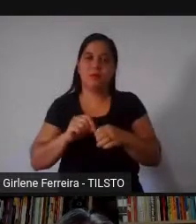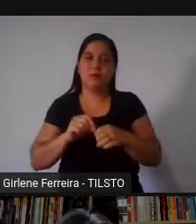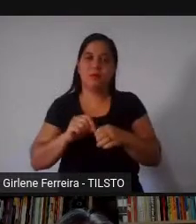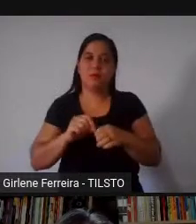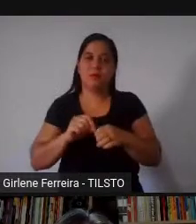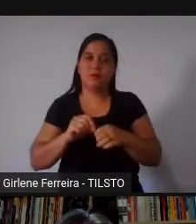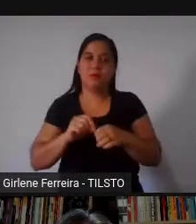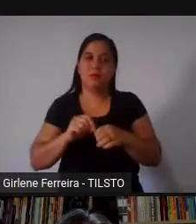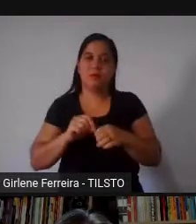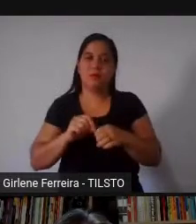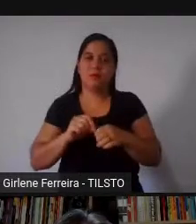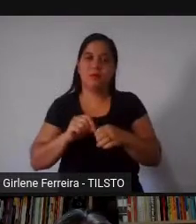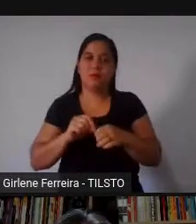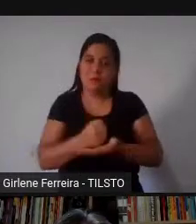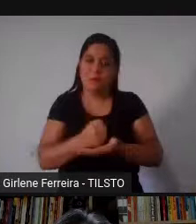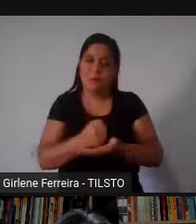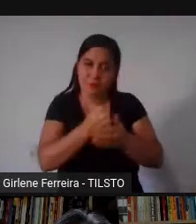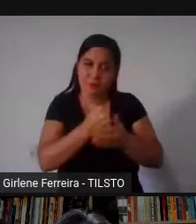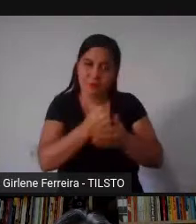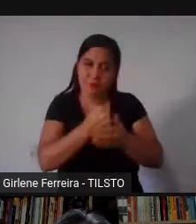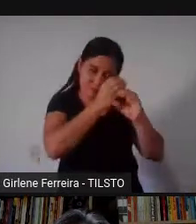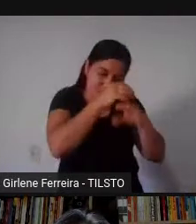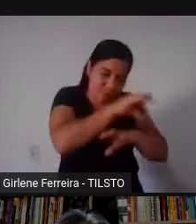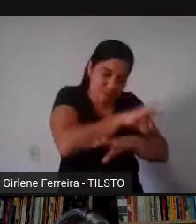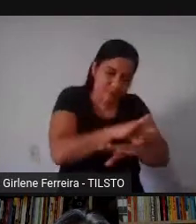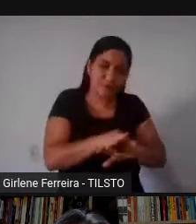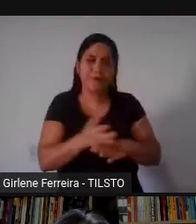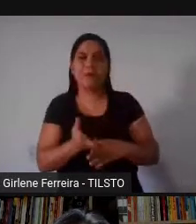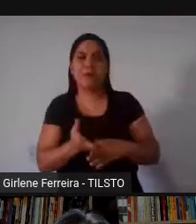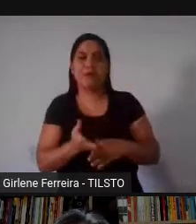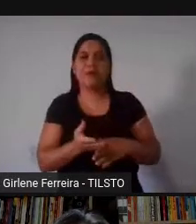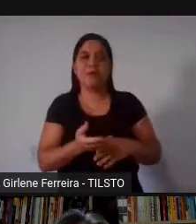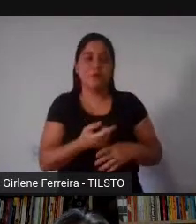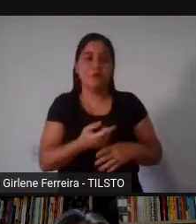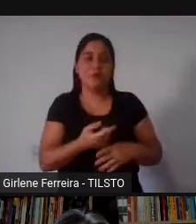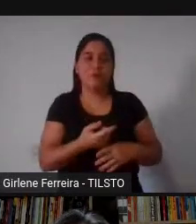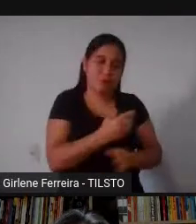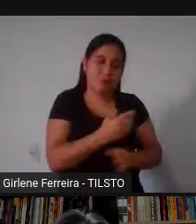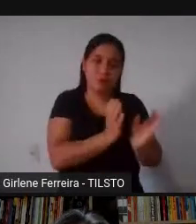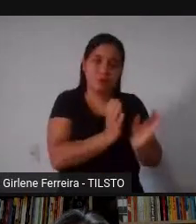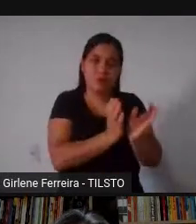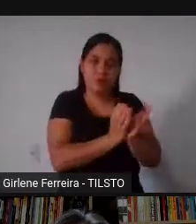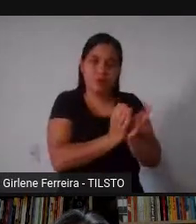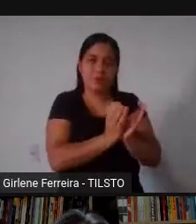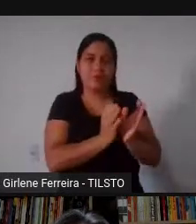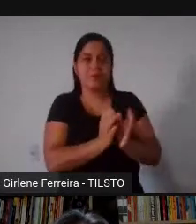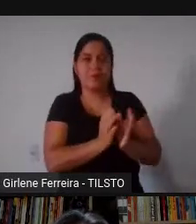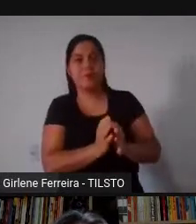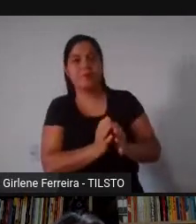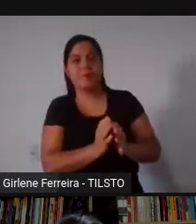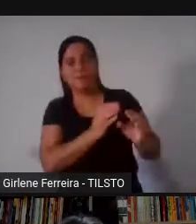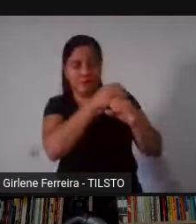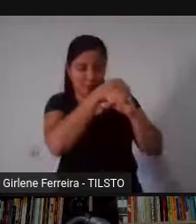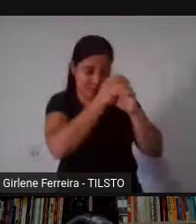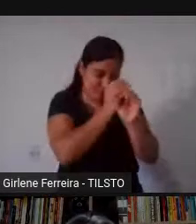maior para o que os engenheiros em comum têm, né? Os engenheiros padrões, digamos assim.